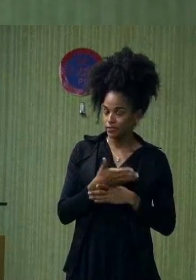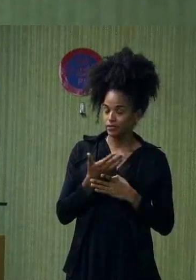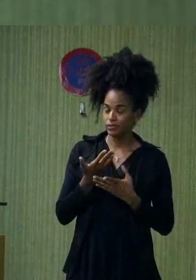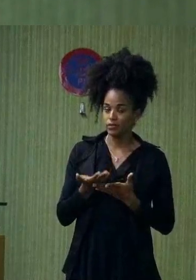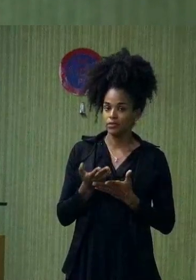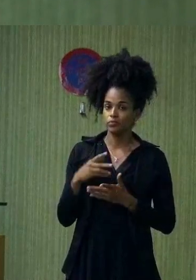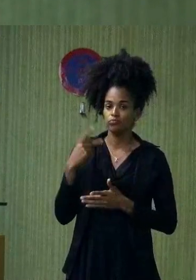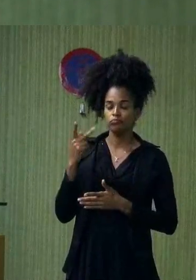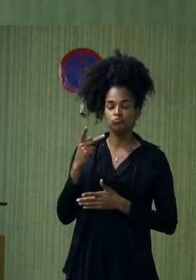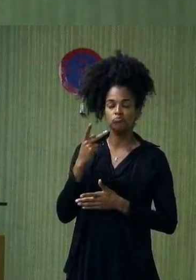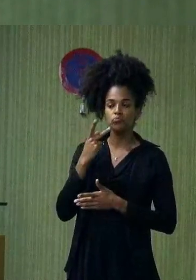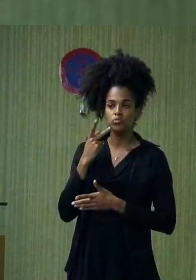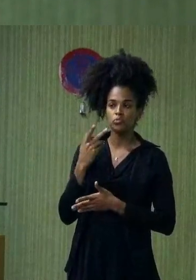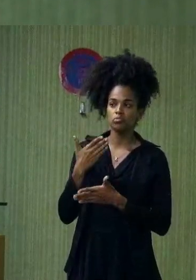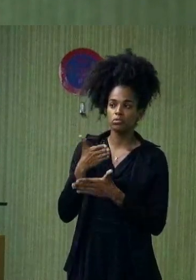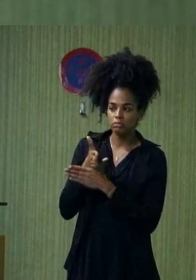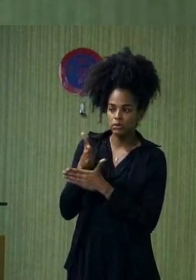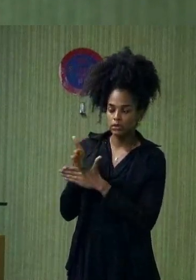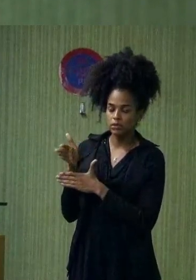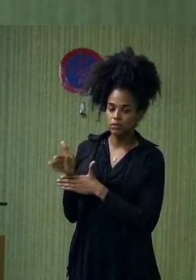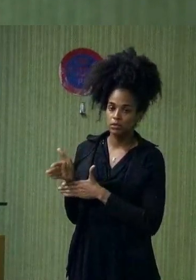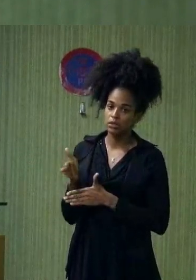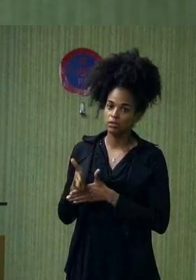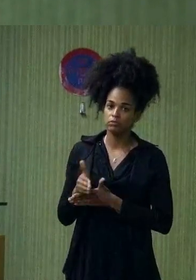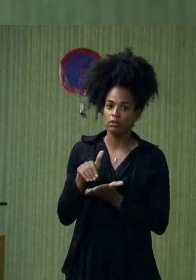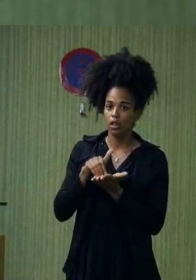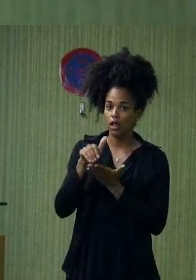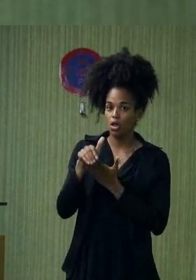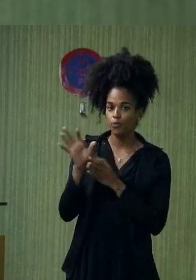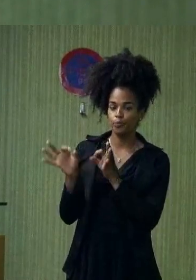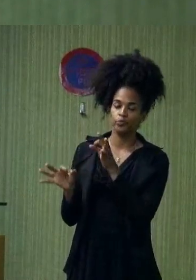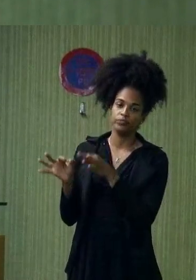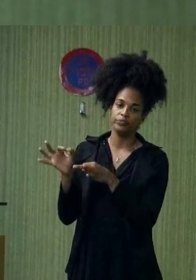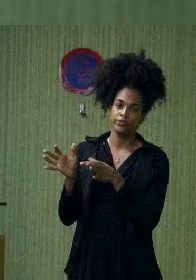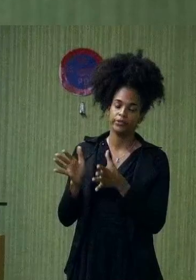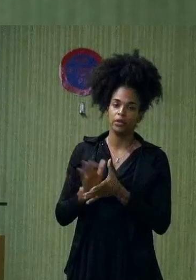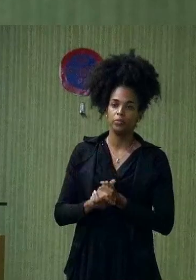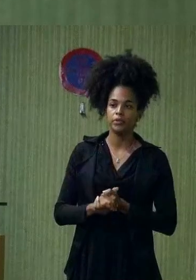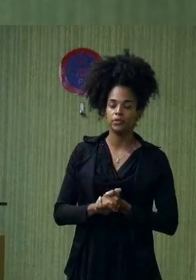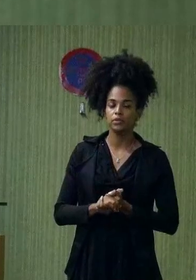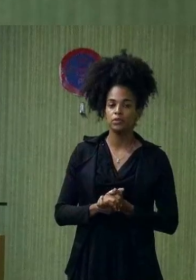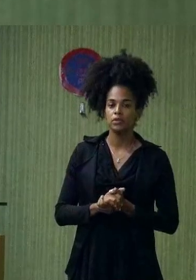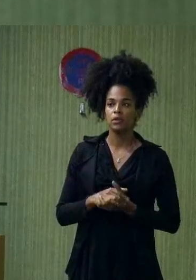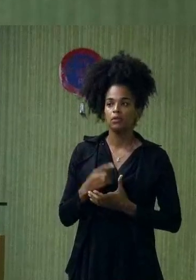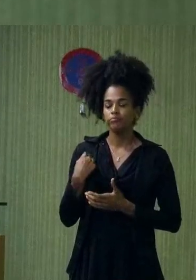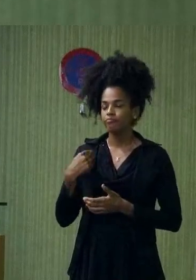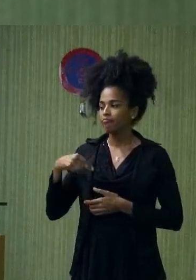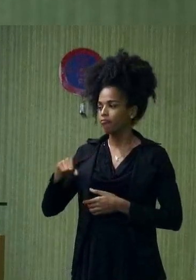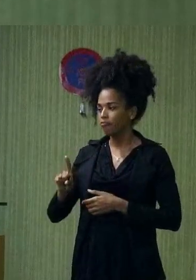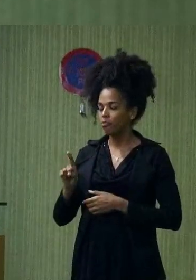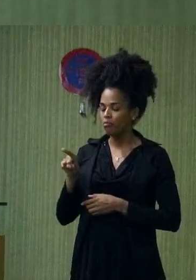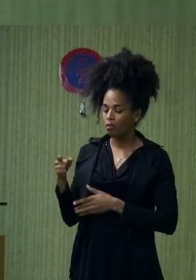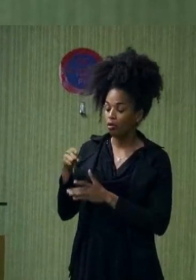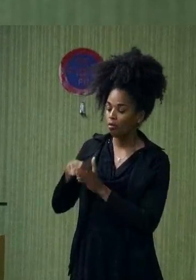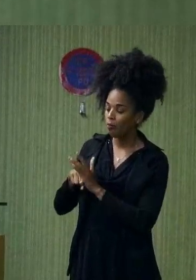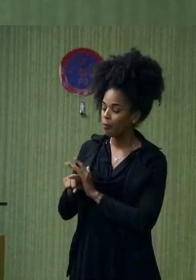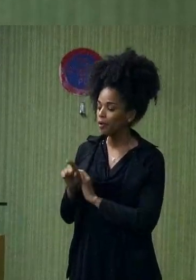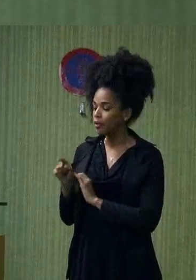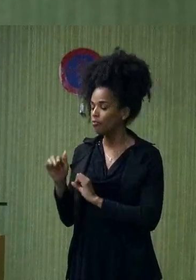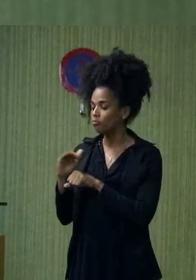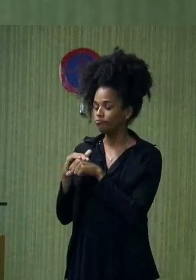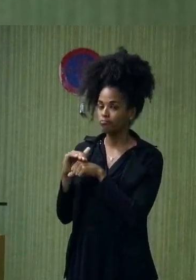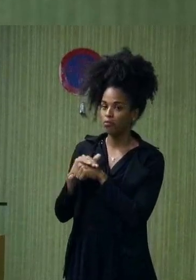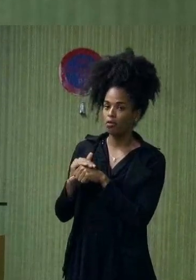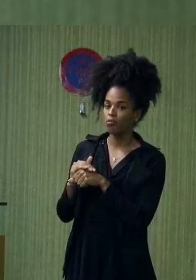promotores a gente na época quando estava ainda na promotoria a gente lógico fiscalizava ia lá conversava eh